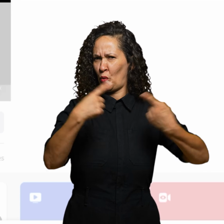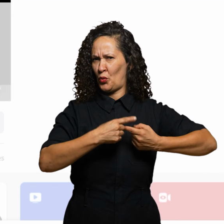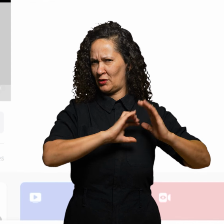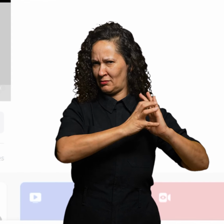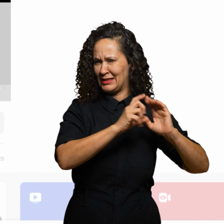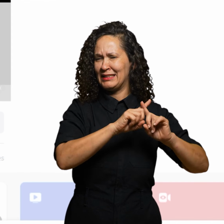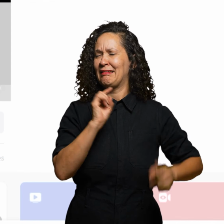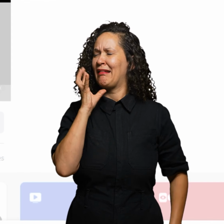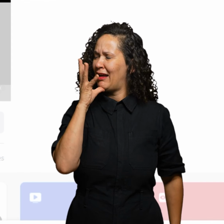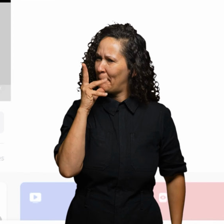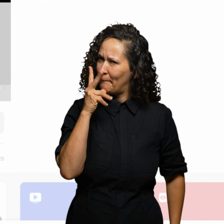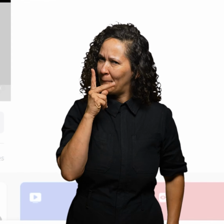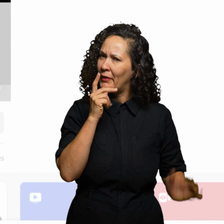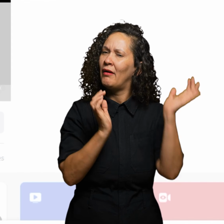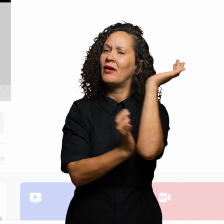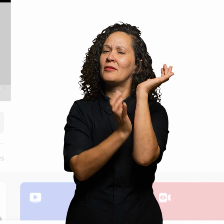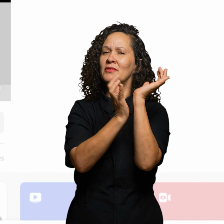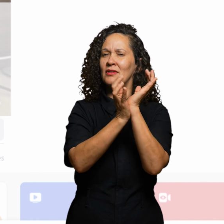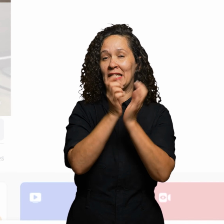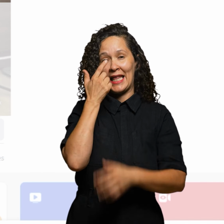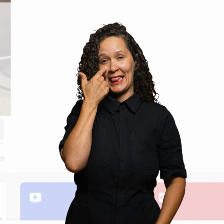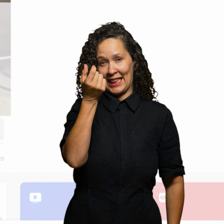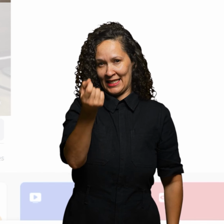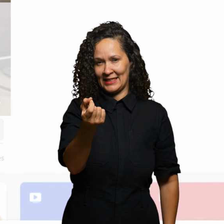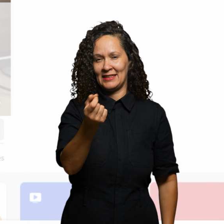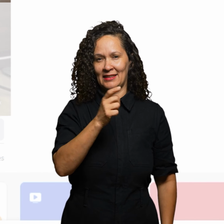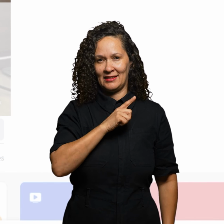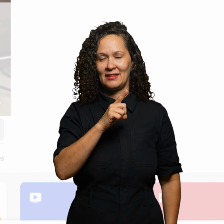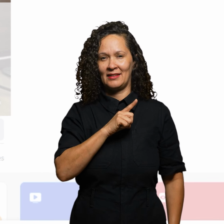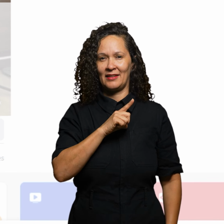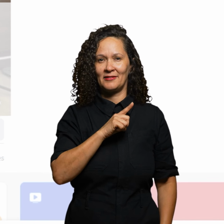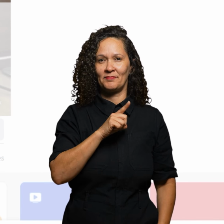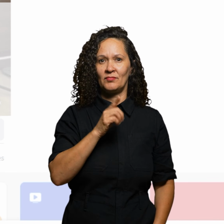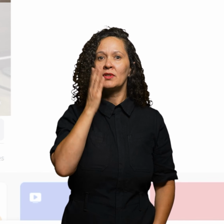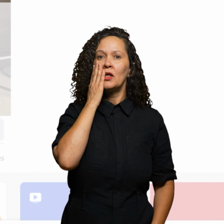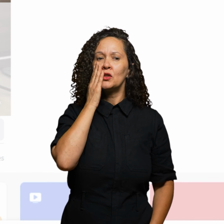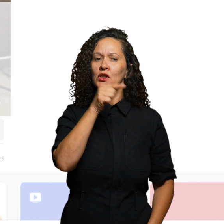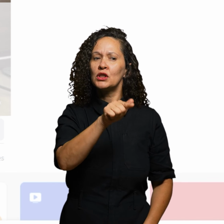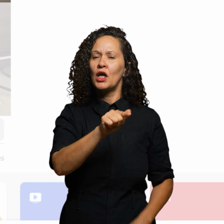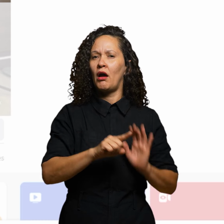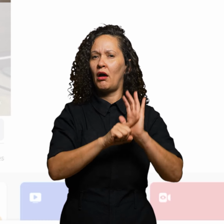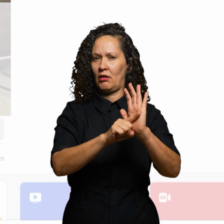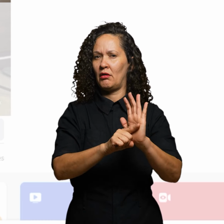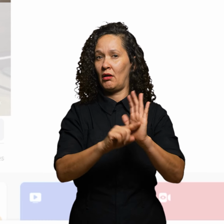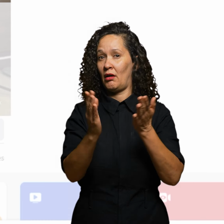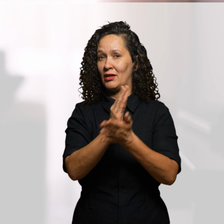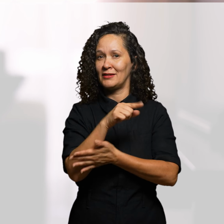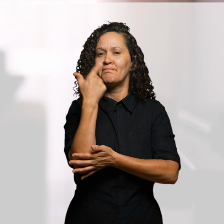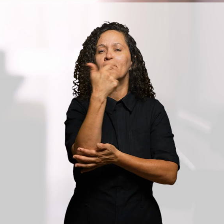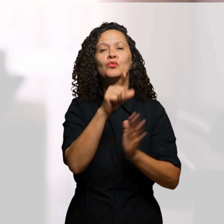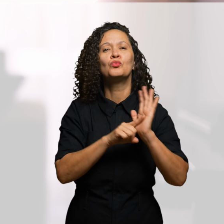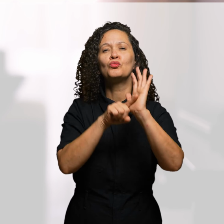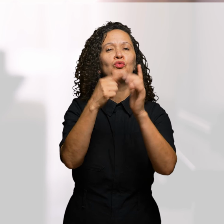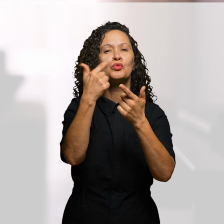pela morosidade, é a questão de interesses, de... Eu sei que eles estão prontos a ajudar, mas muitas vezes a gente não tem